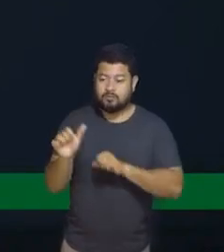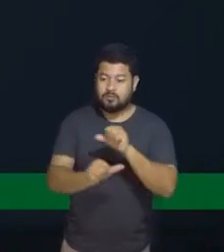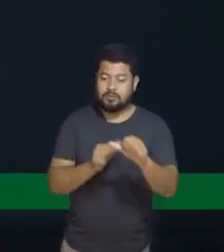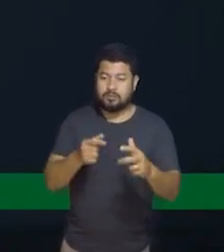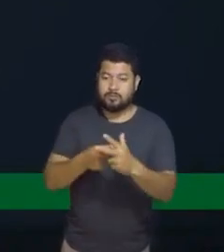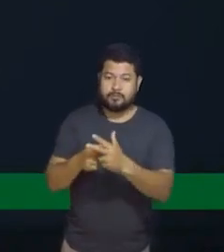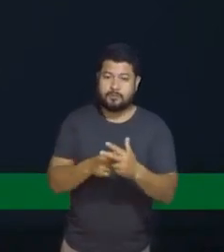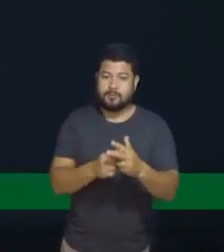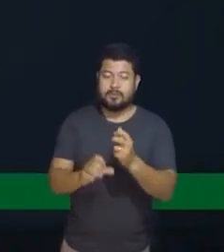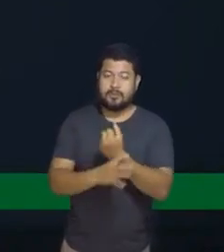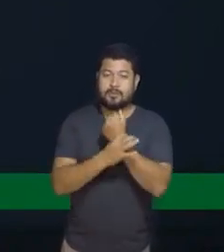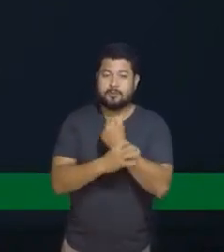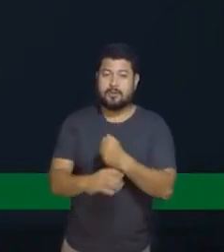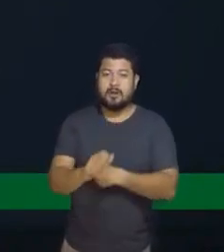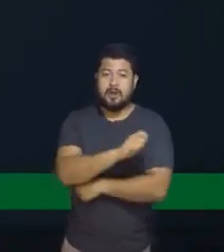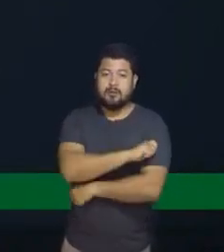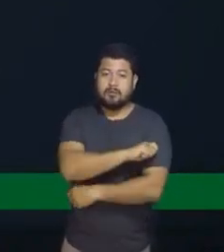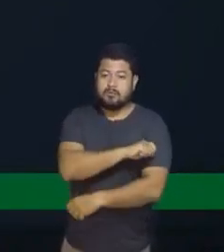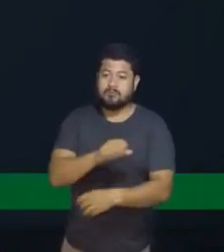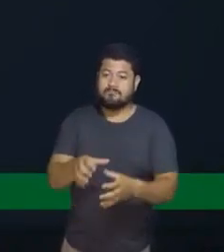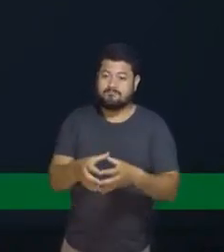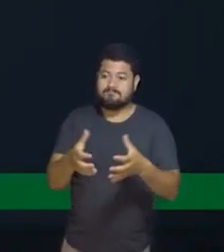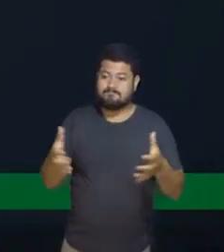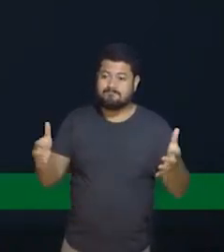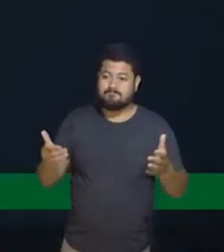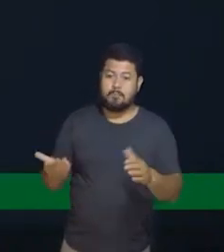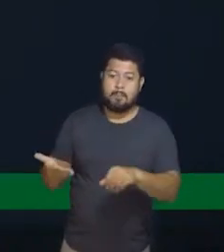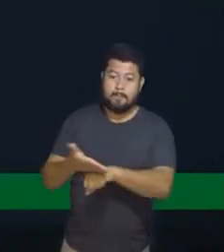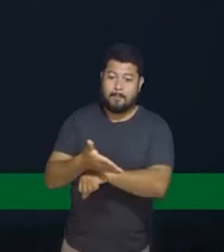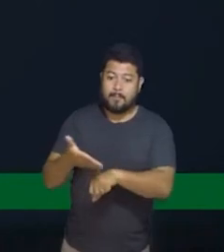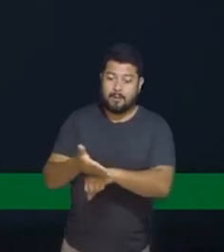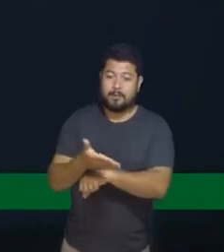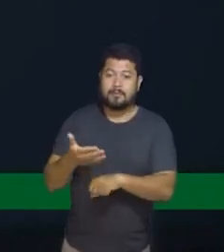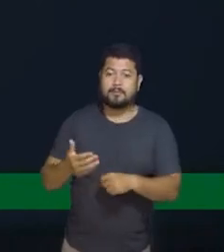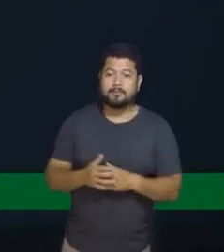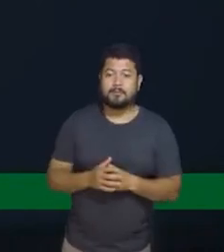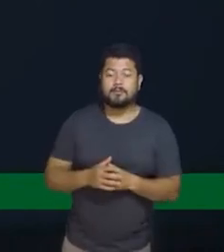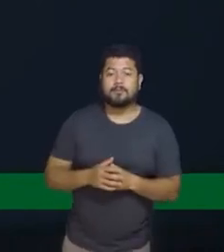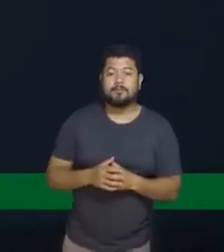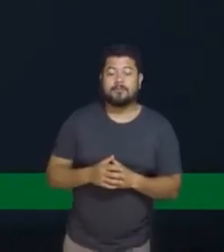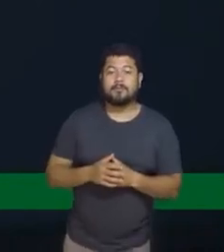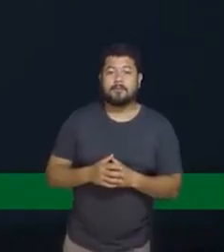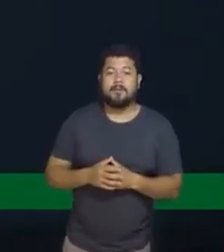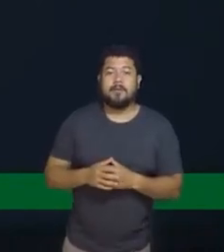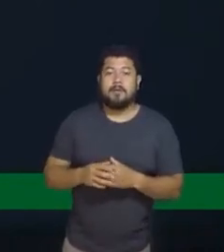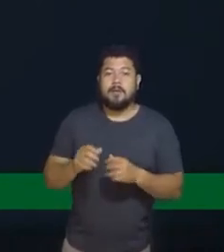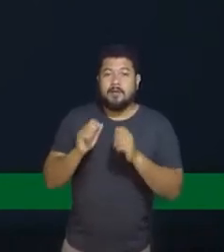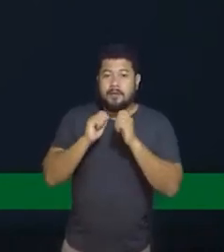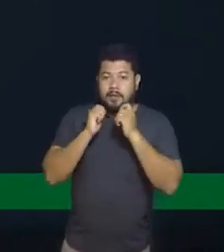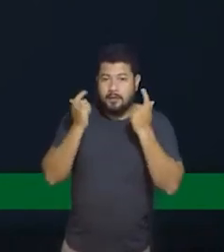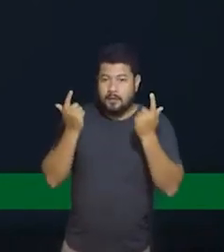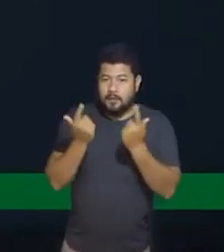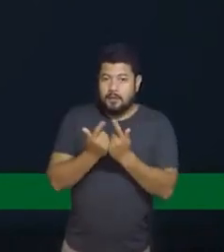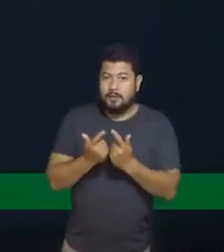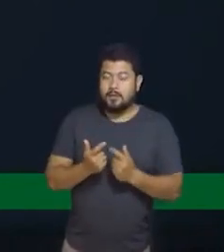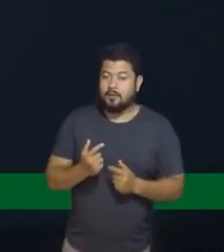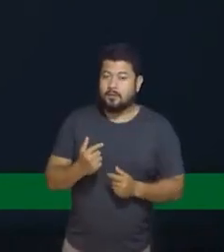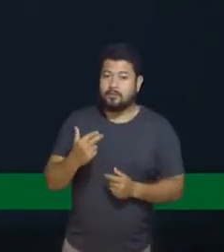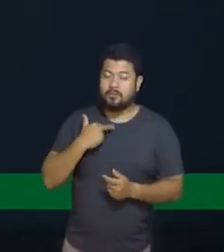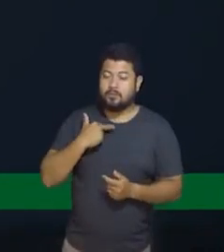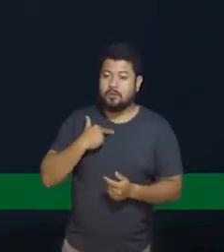maior número possível de alunos e cursos sejam contemplados. Essa Assembleia, senhor Presidente, não pode ter compromisso com o